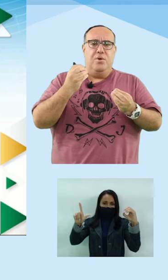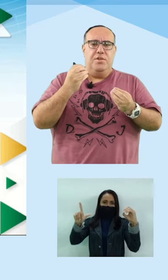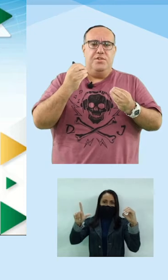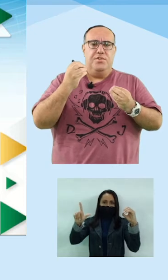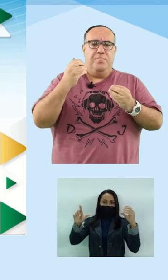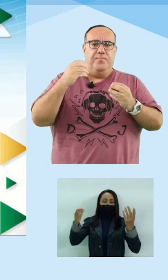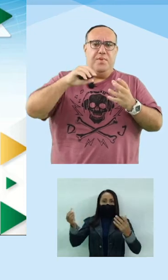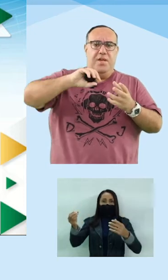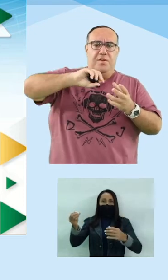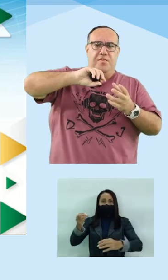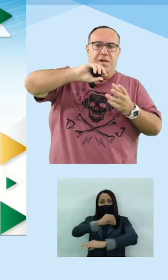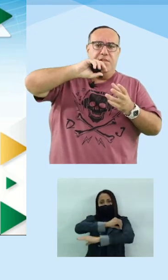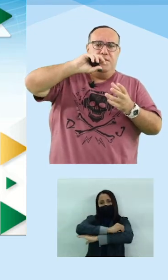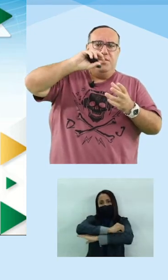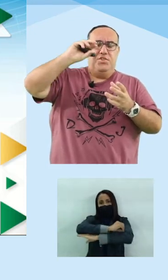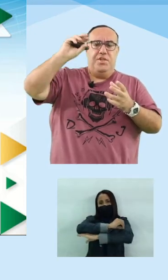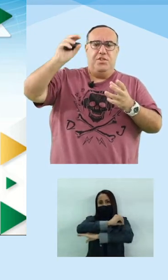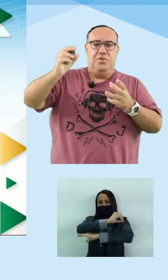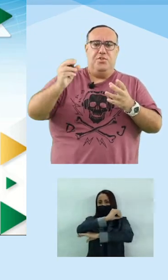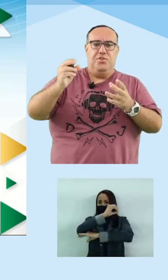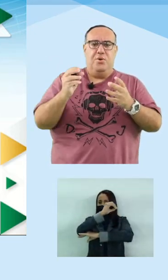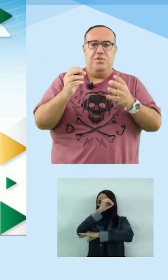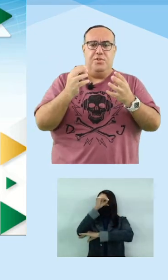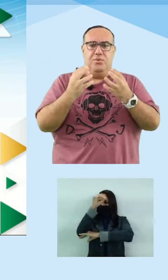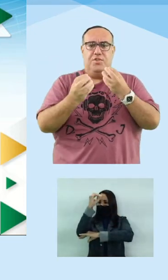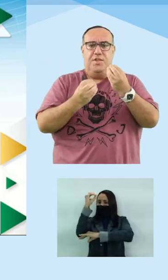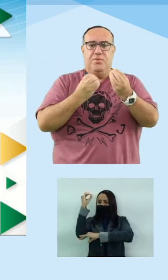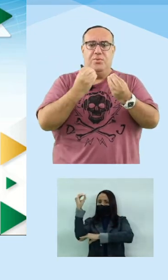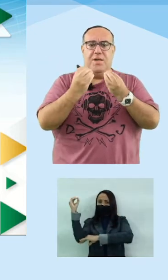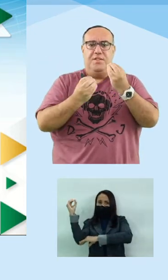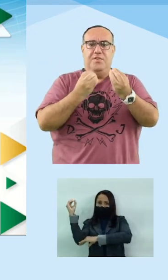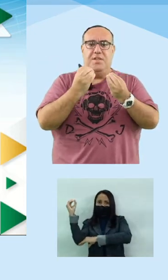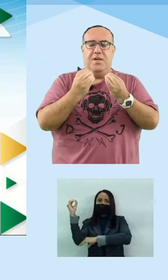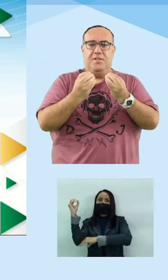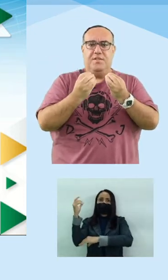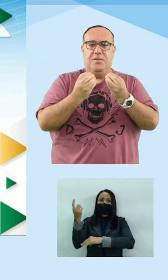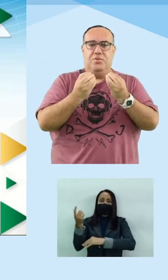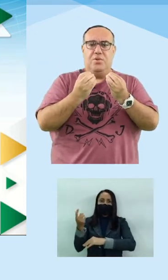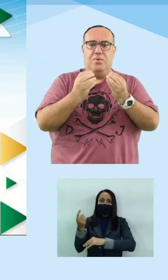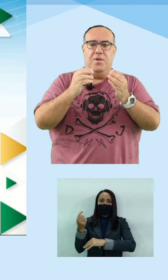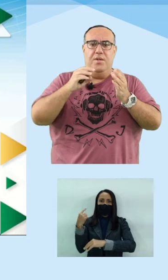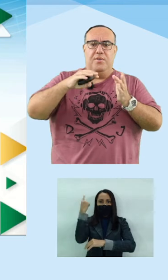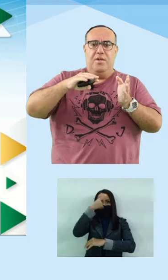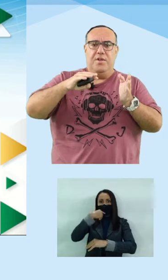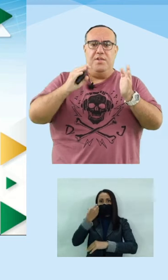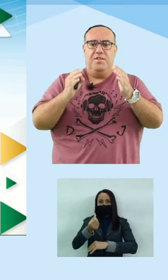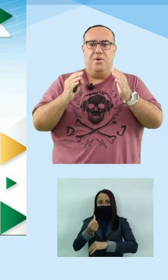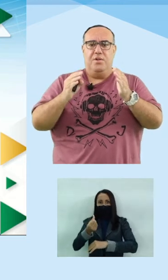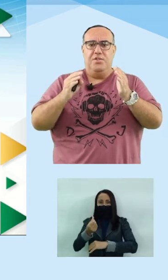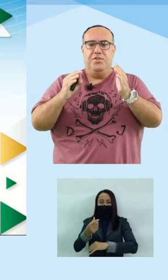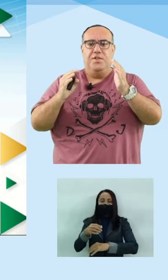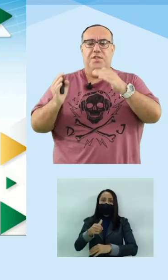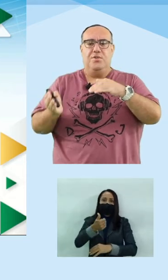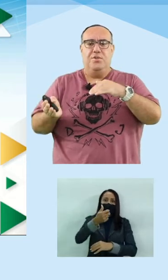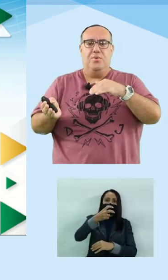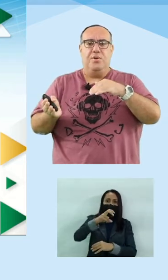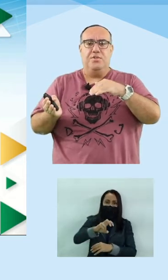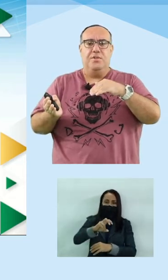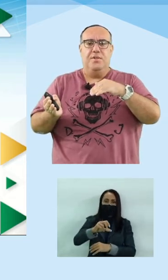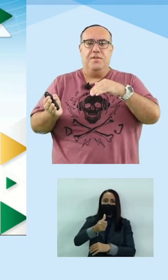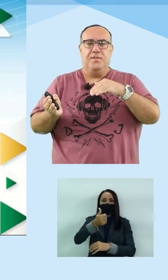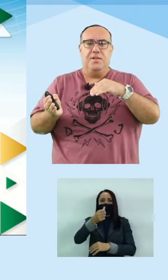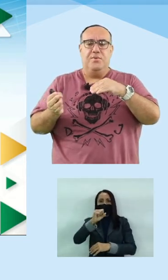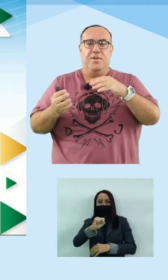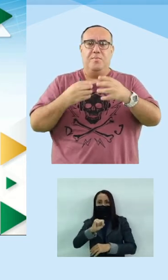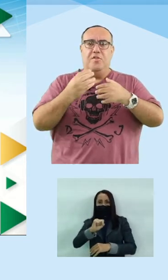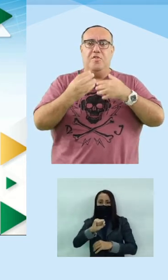6 horas, aí ele vai, chega às 12 horas, onde é o centro da atividade, tá certo? Do Sol. Então ele vai 15 horas e 18 horas,